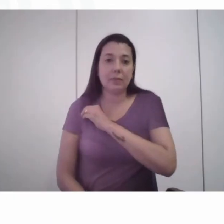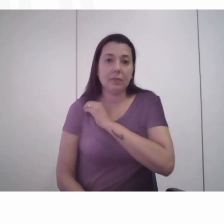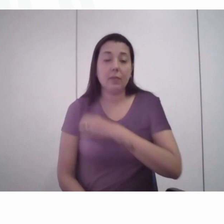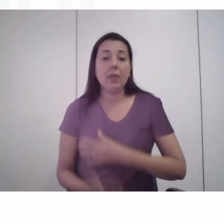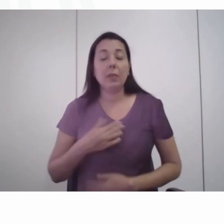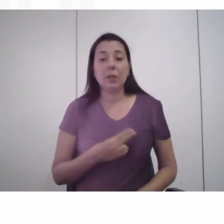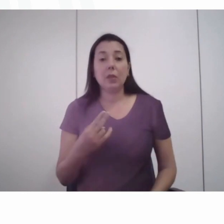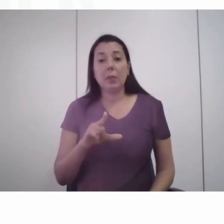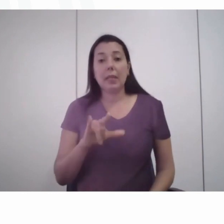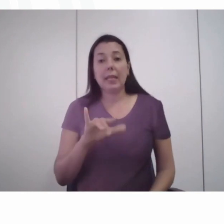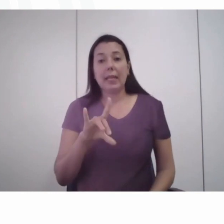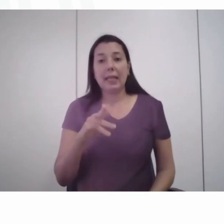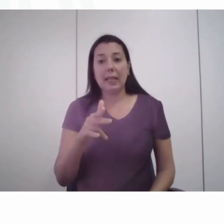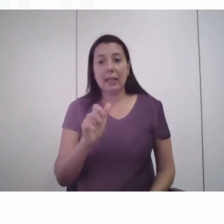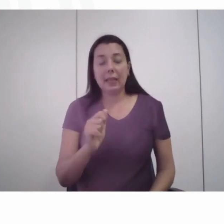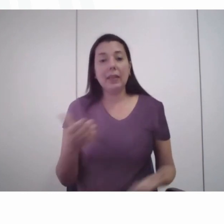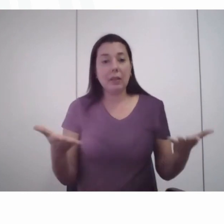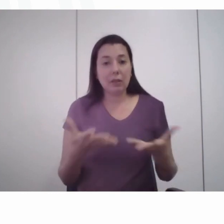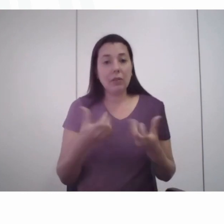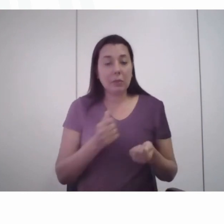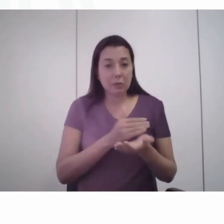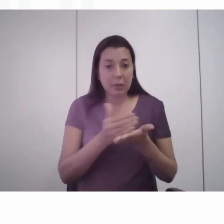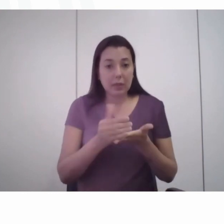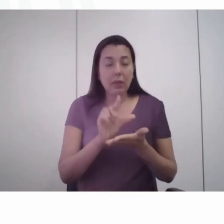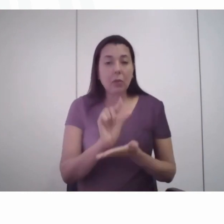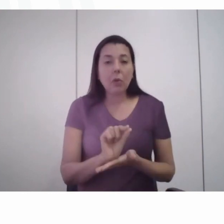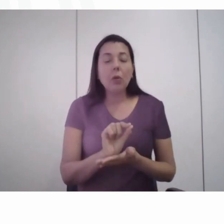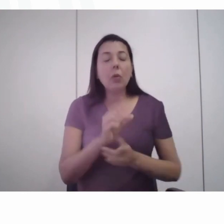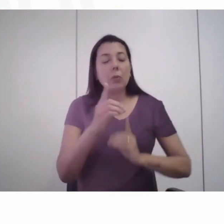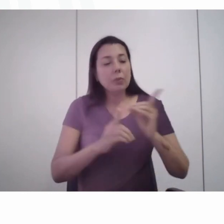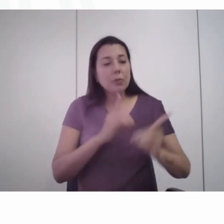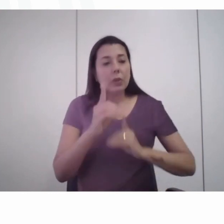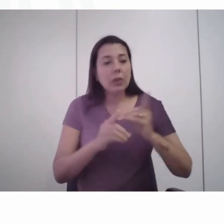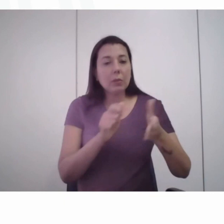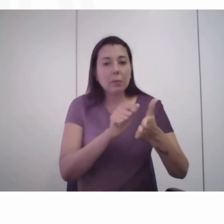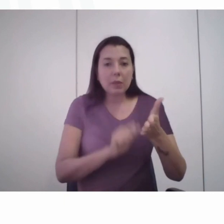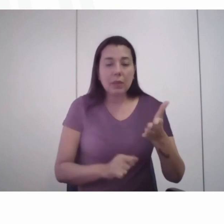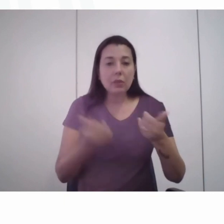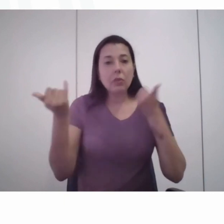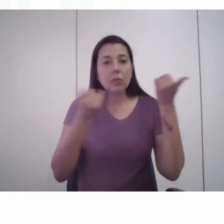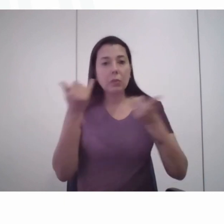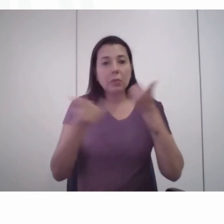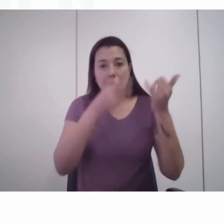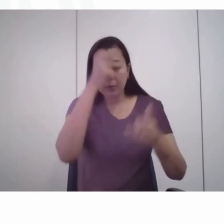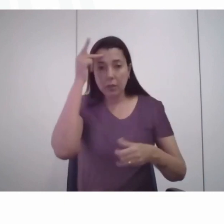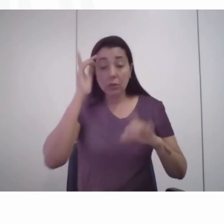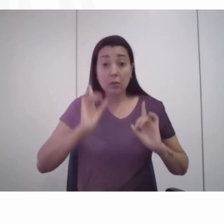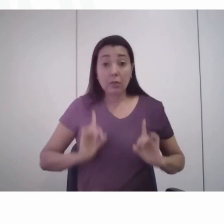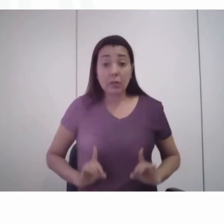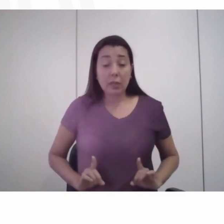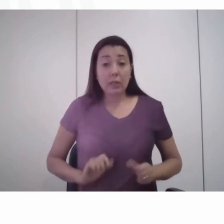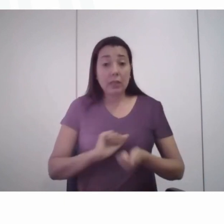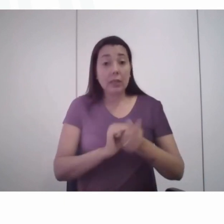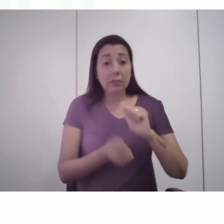Meu nome é Laila Vilela. Hoje nós vamos conversar um pouquinho sobre o preenchimento das informações sobre pessoas com deficiência e